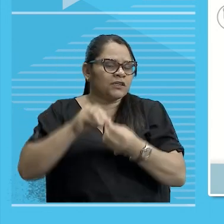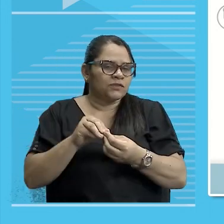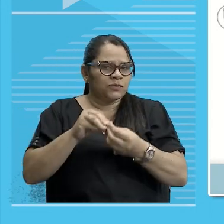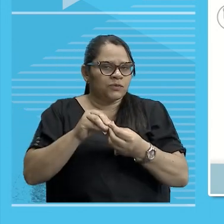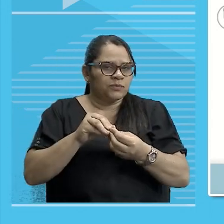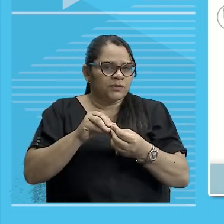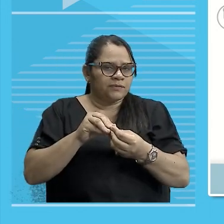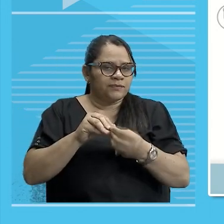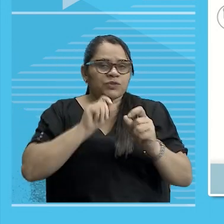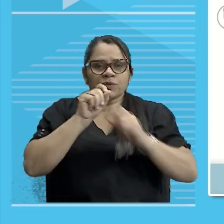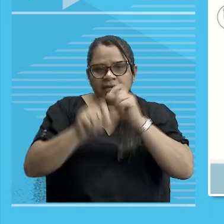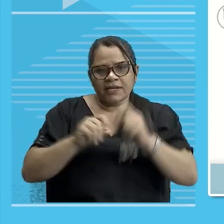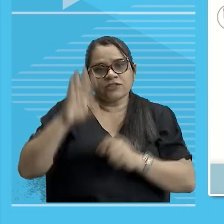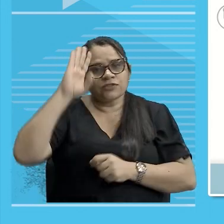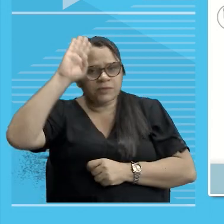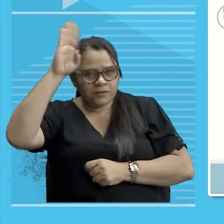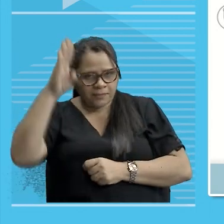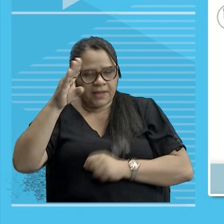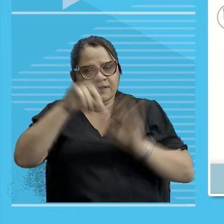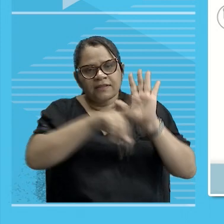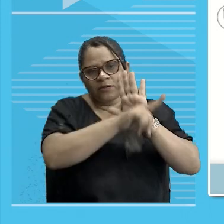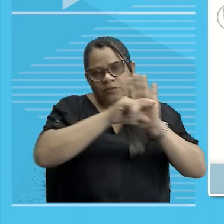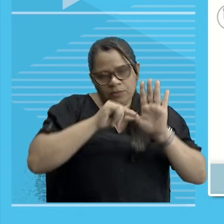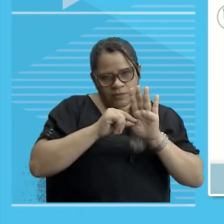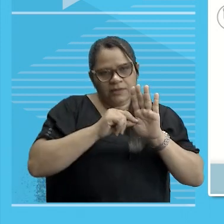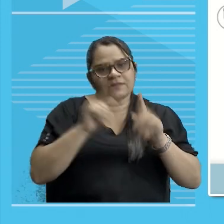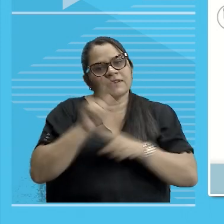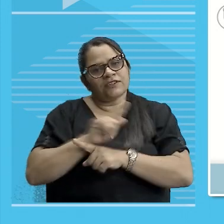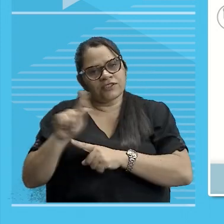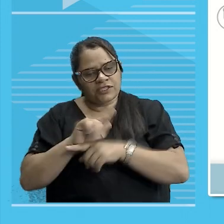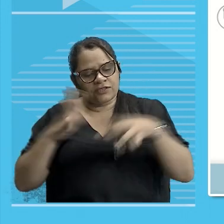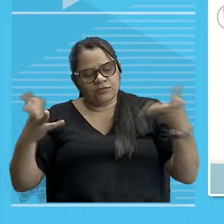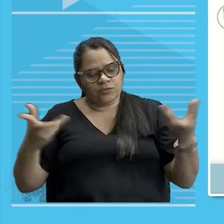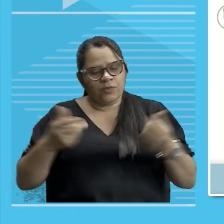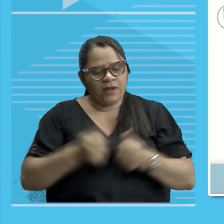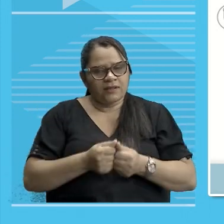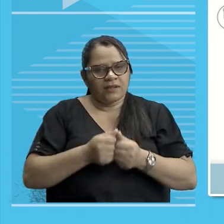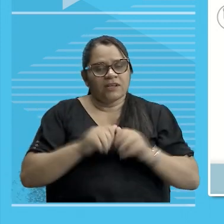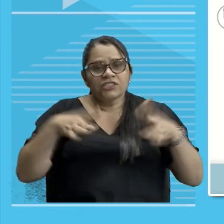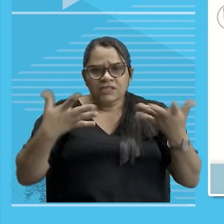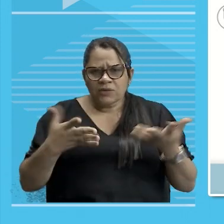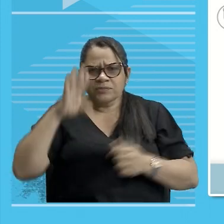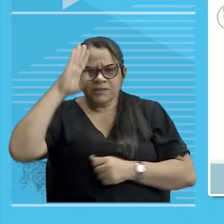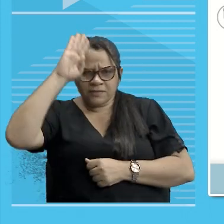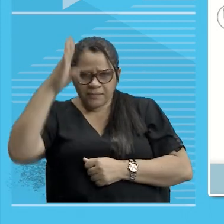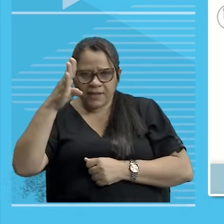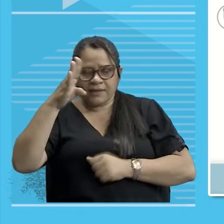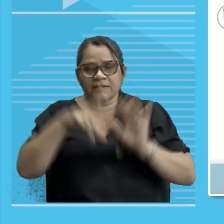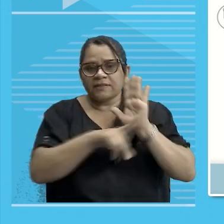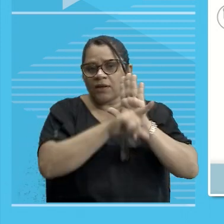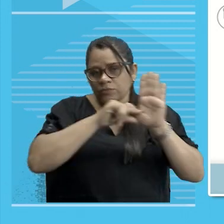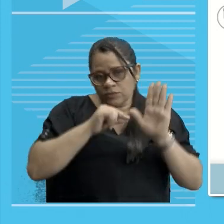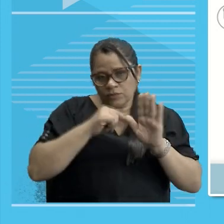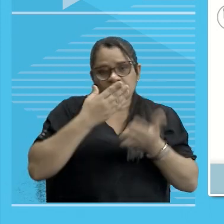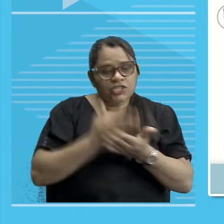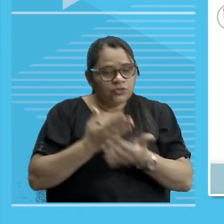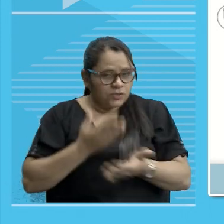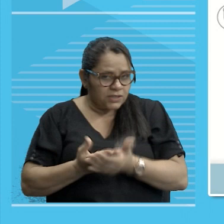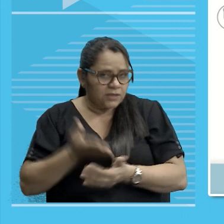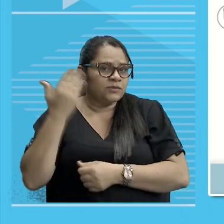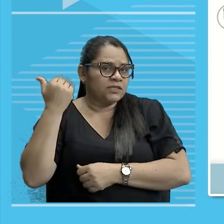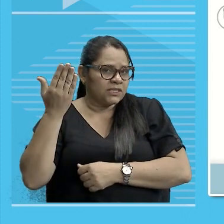autores da gestão da qualidade os principais autores que a gente viu nas aulas